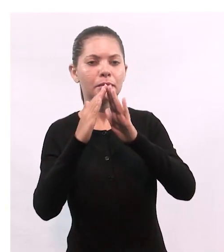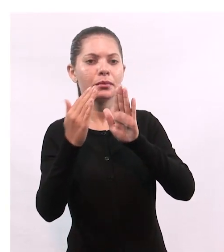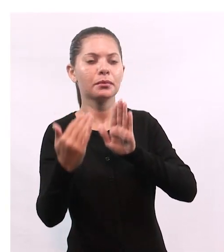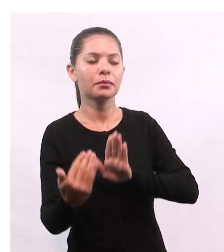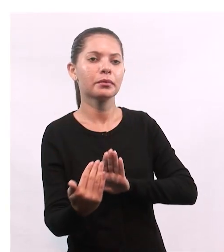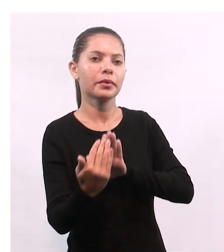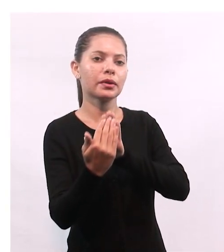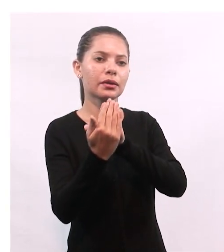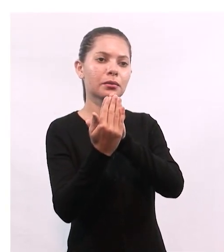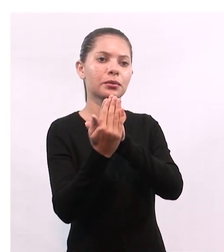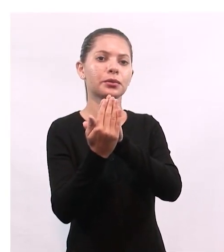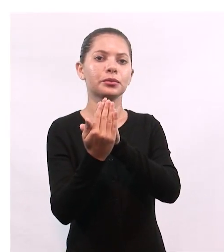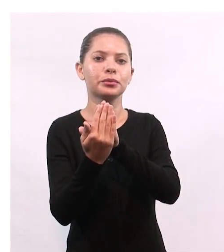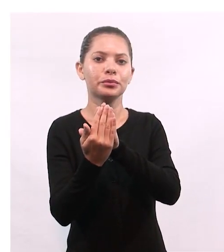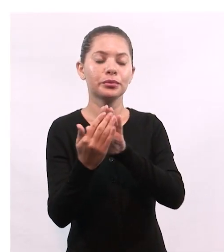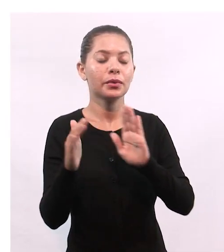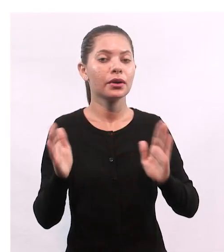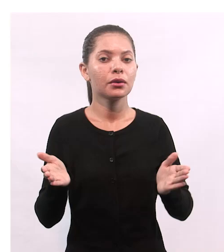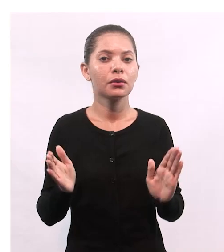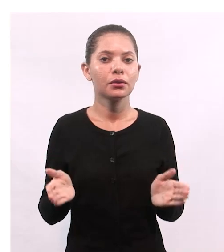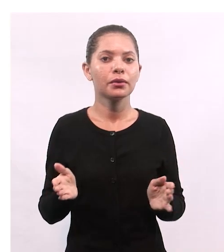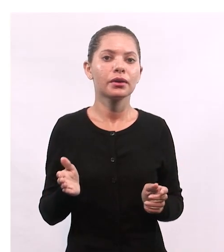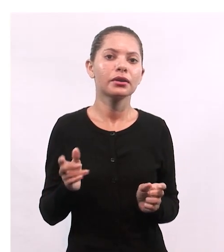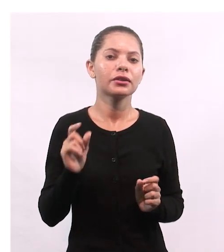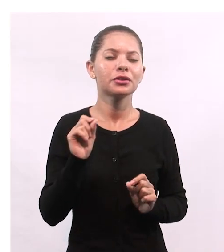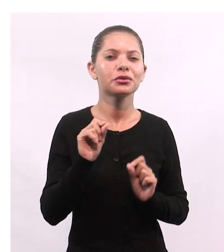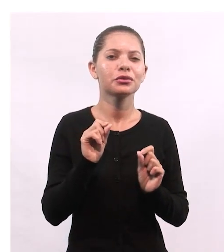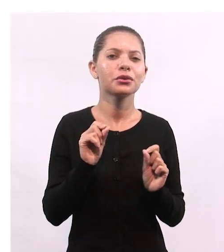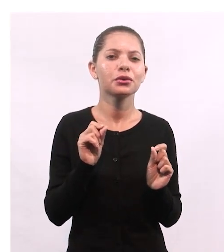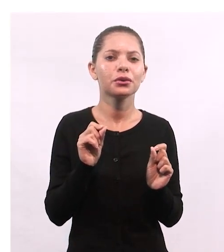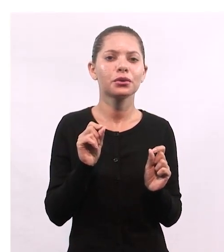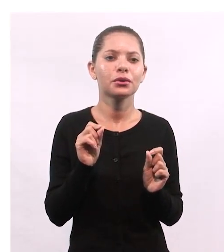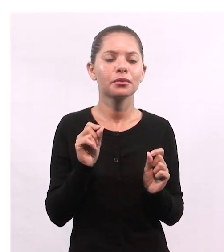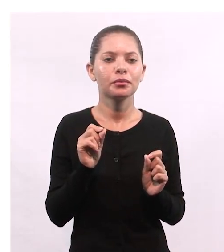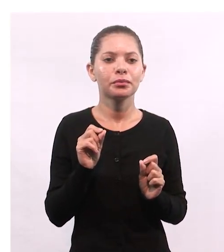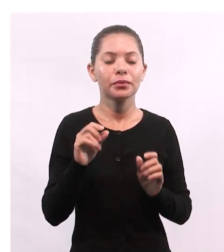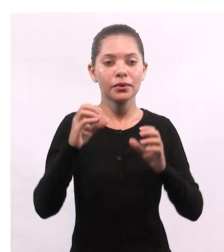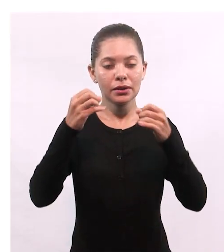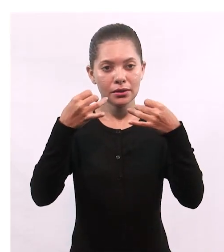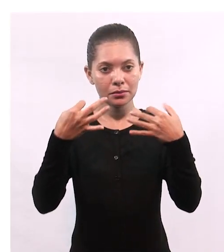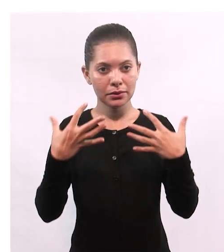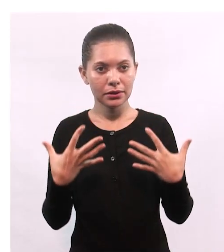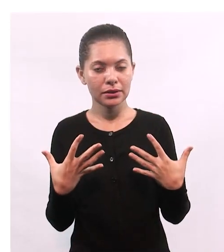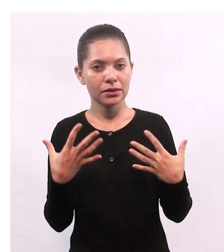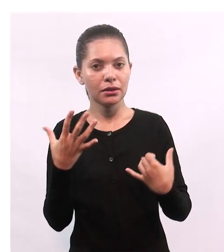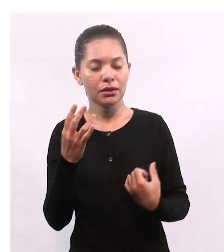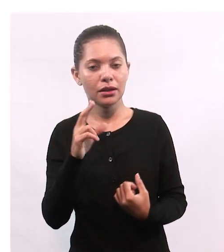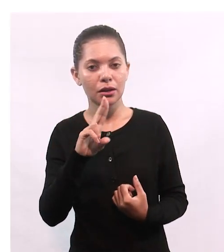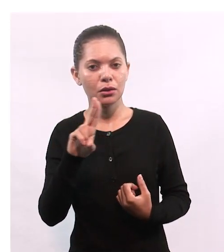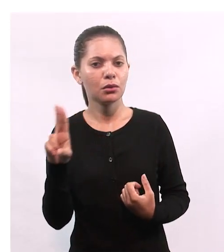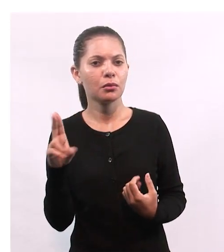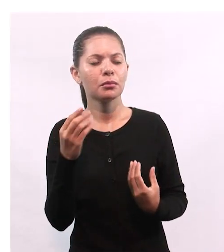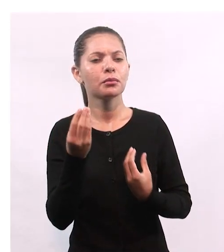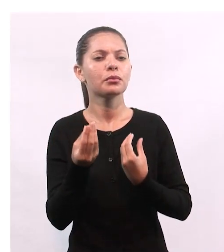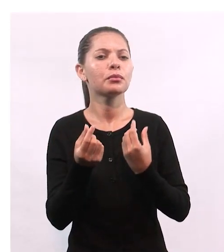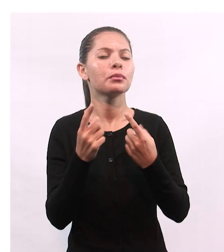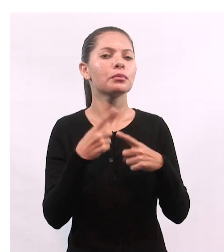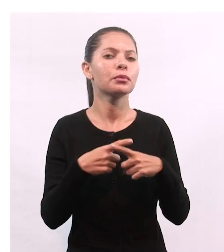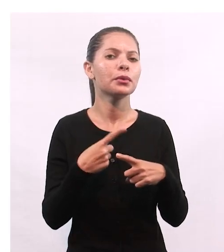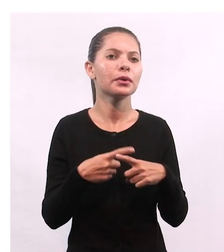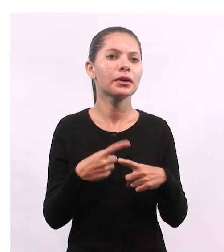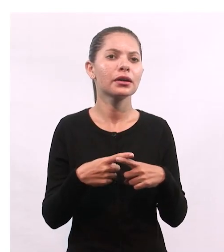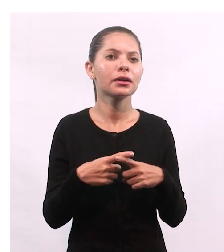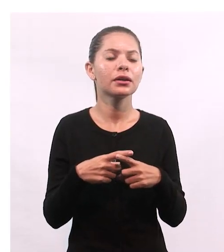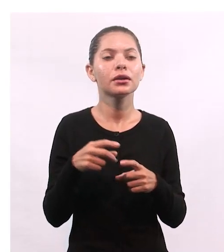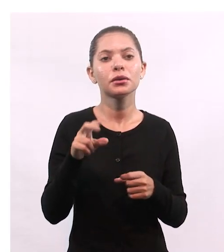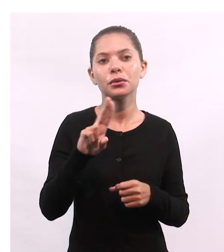a pirâmide, o prisma. Agora, se a gente fosse tentar traçar a definição, dar nome, por